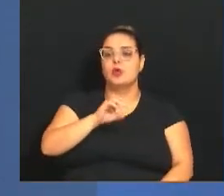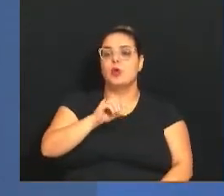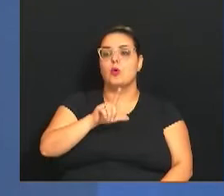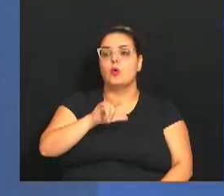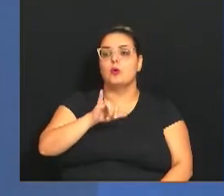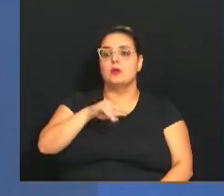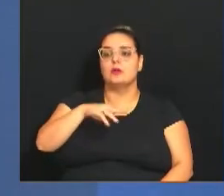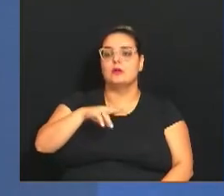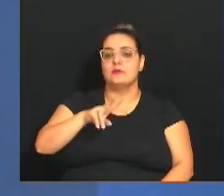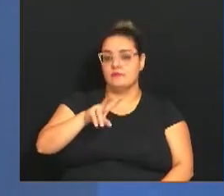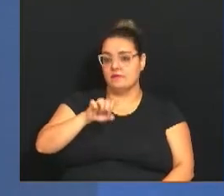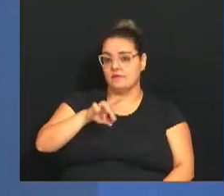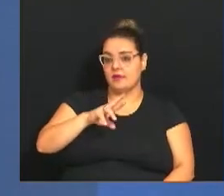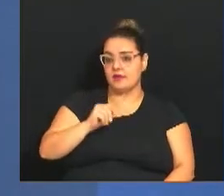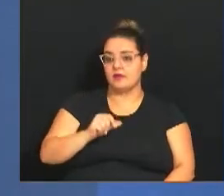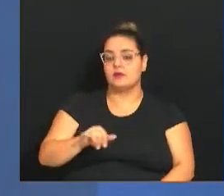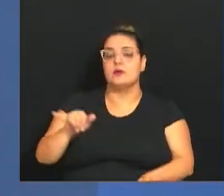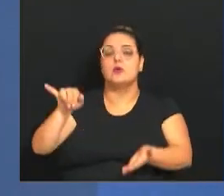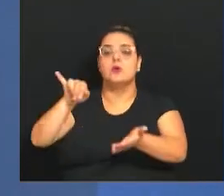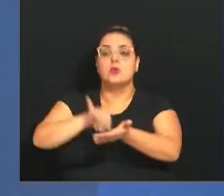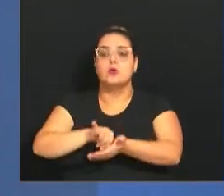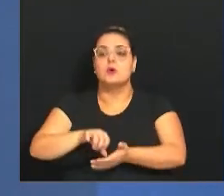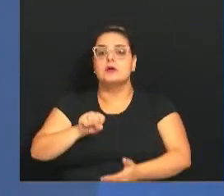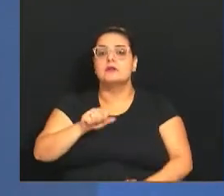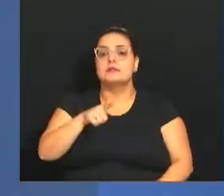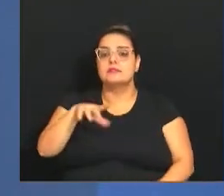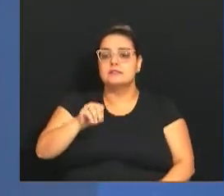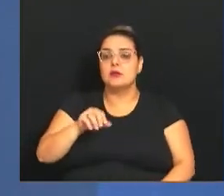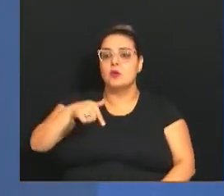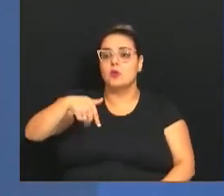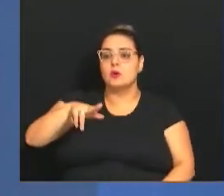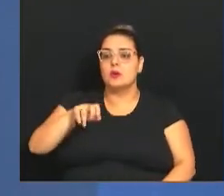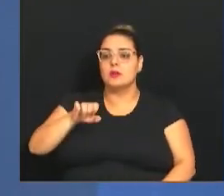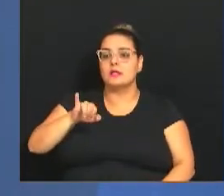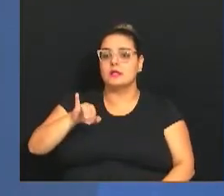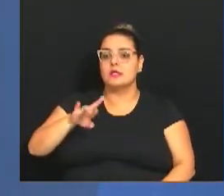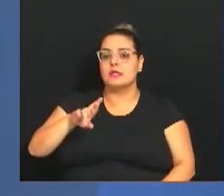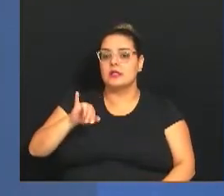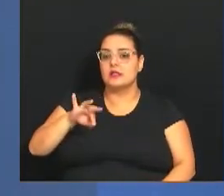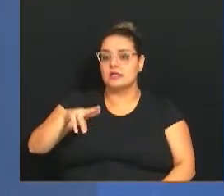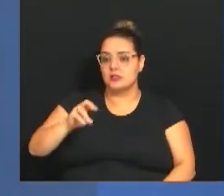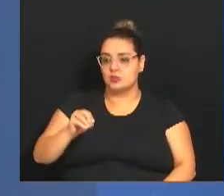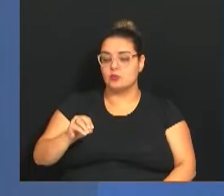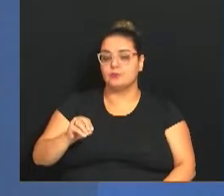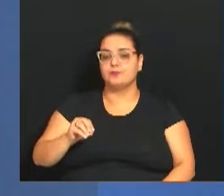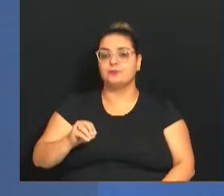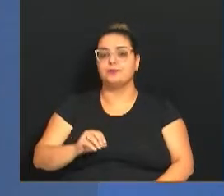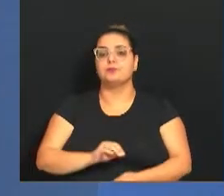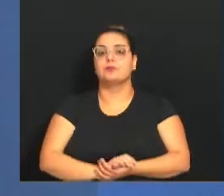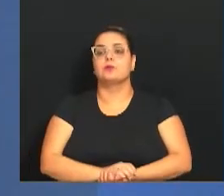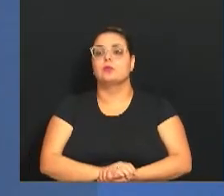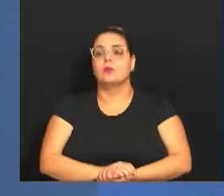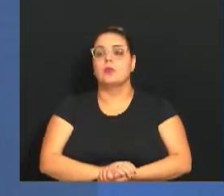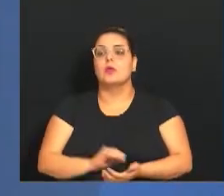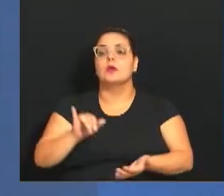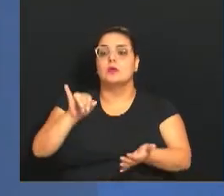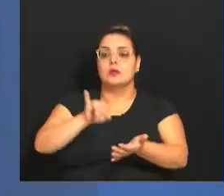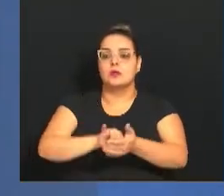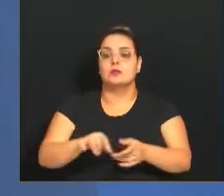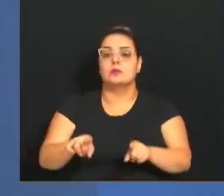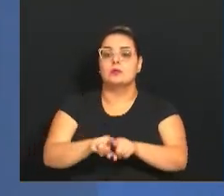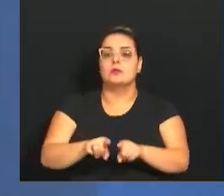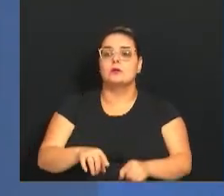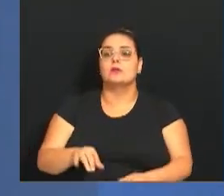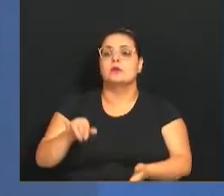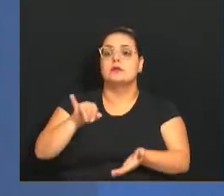temos o Centro de Saúde São Quirino, no Parque São Quirino. Na sudoeste, nós temos mais unidades abertas. No Centro